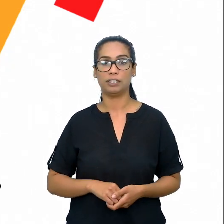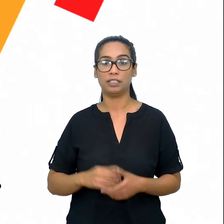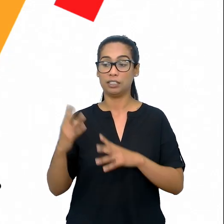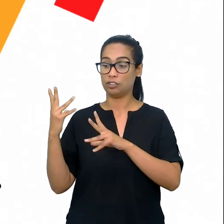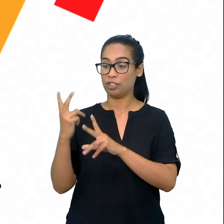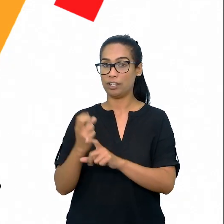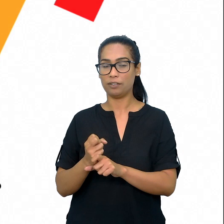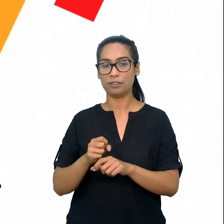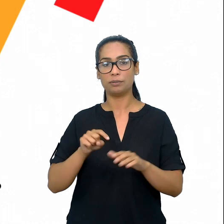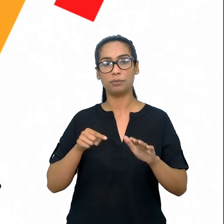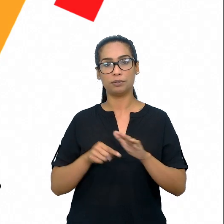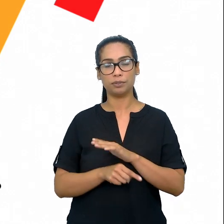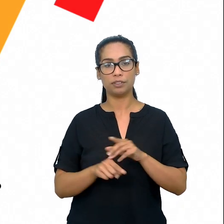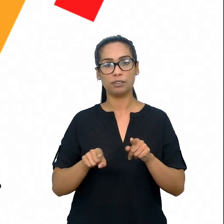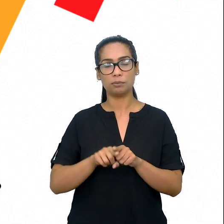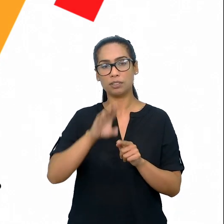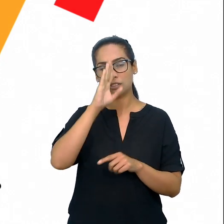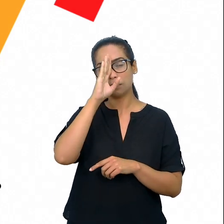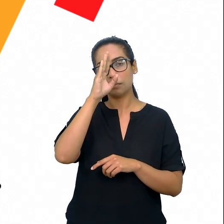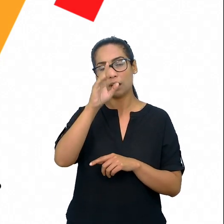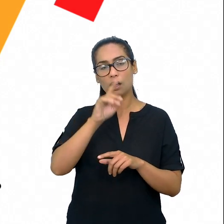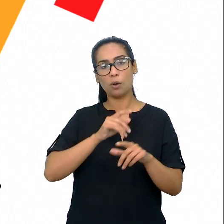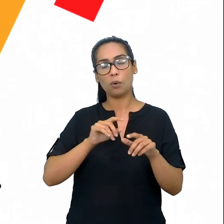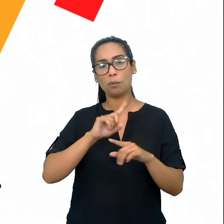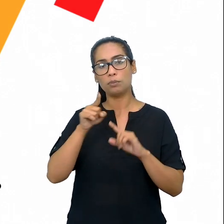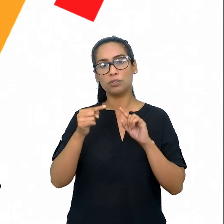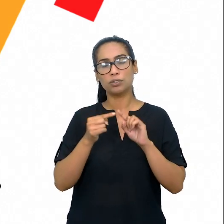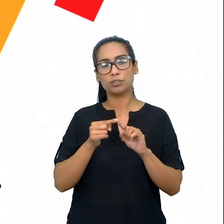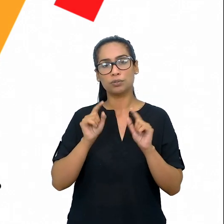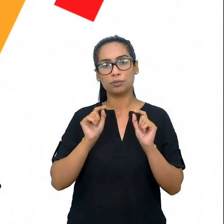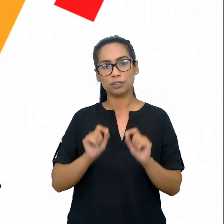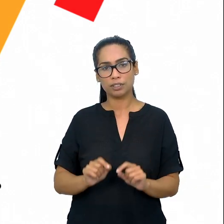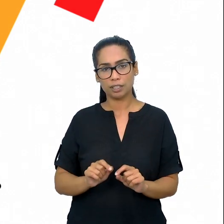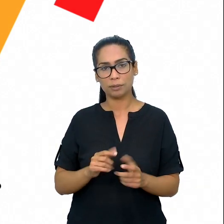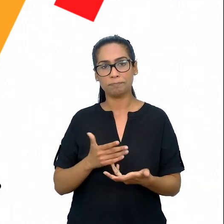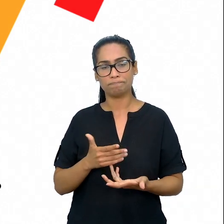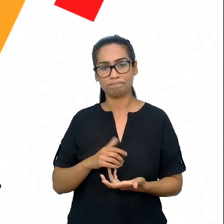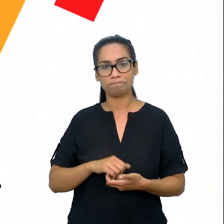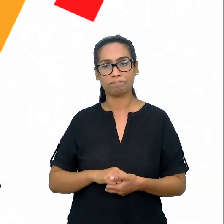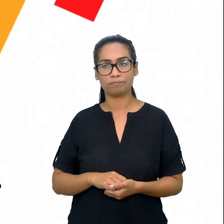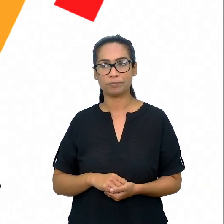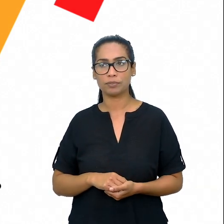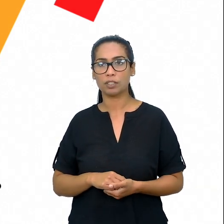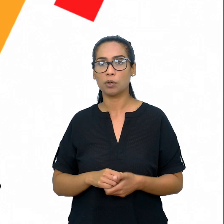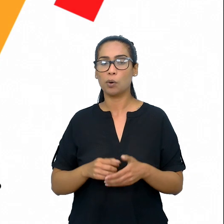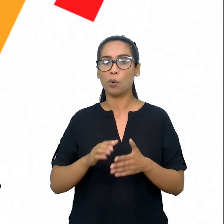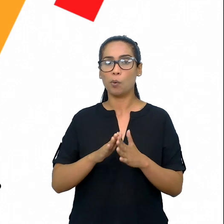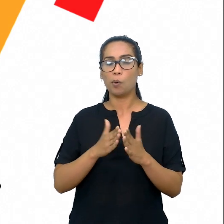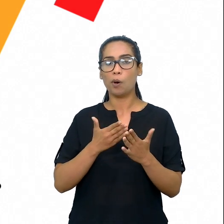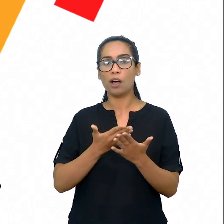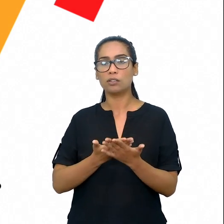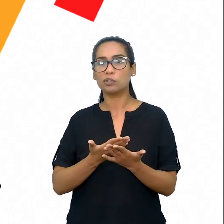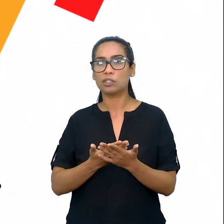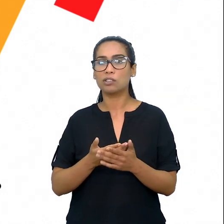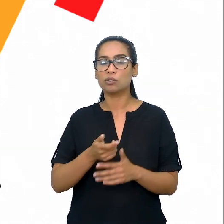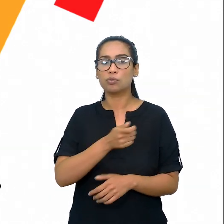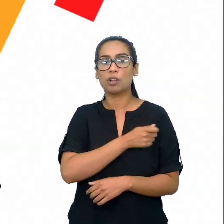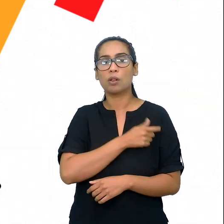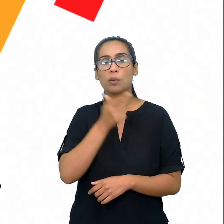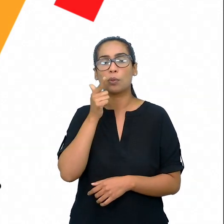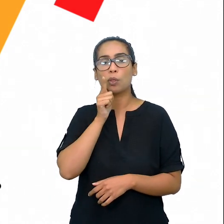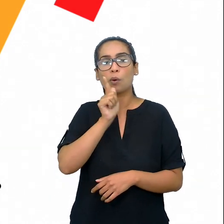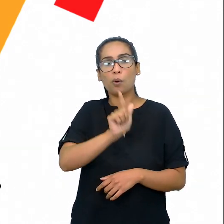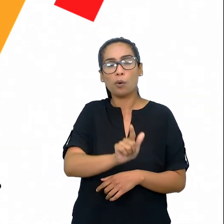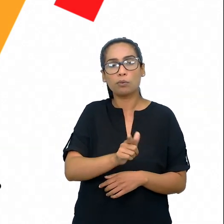Aprofundamento ele tem como seu principal objetivo proporcionar ao estudante a possibilidade de aprender aquilo que é essencial,